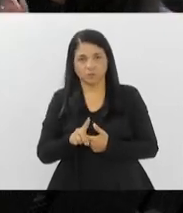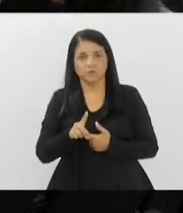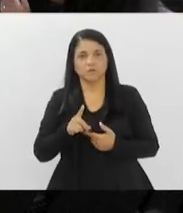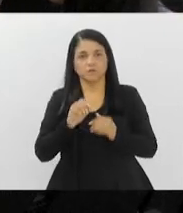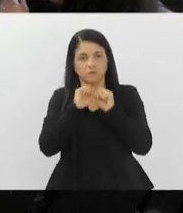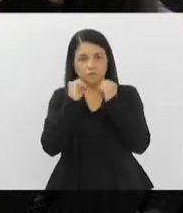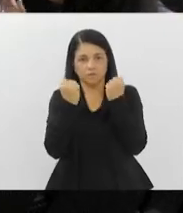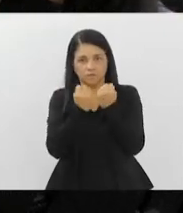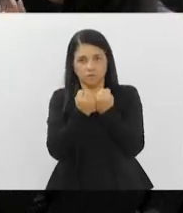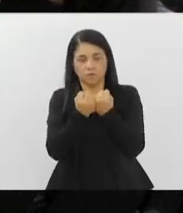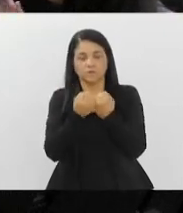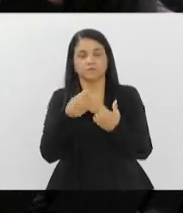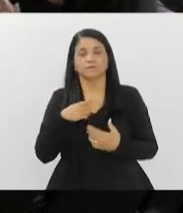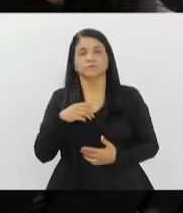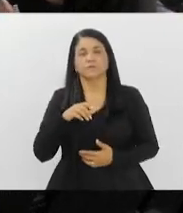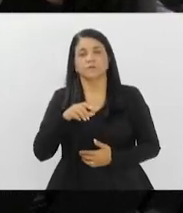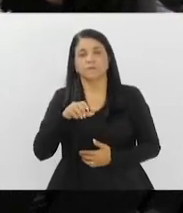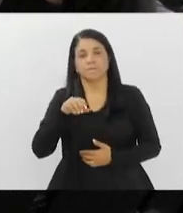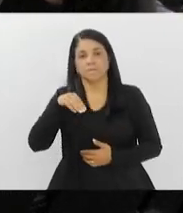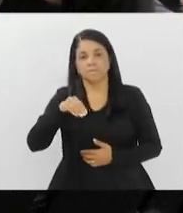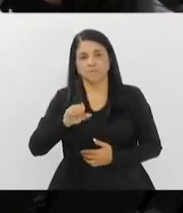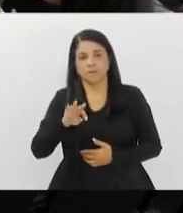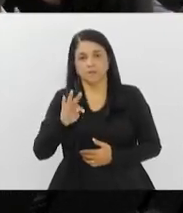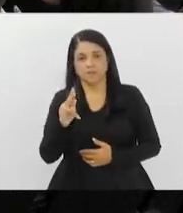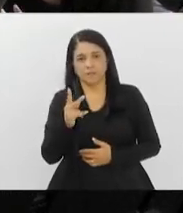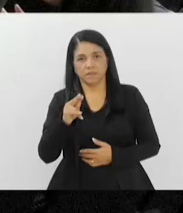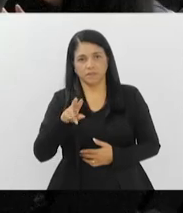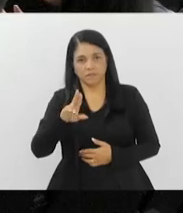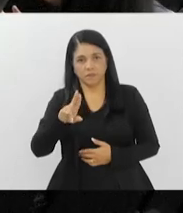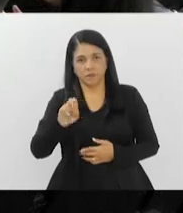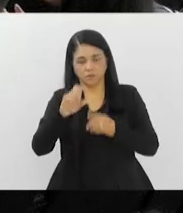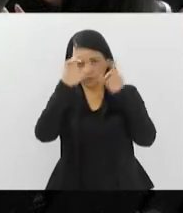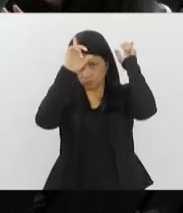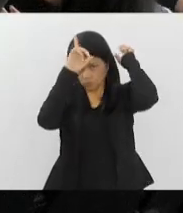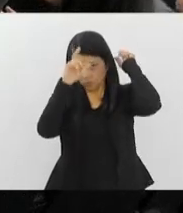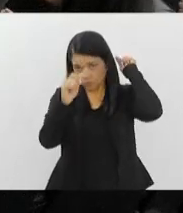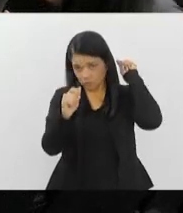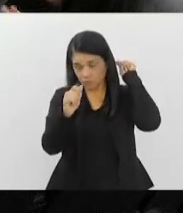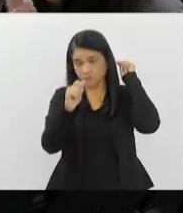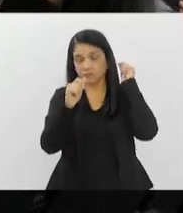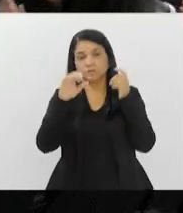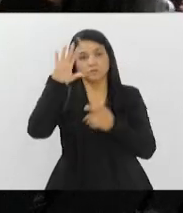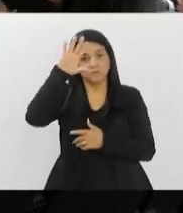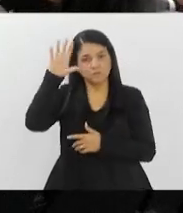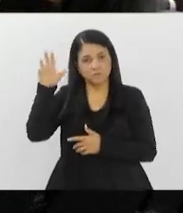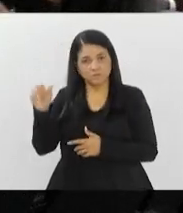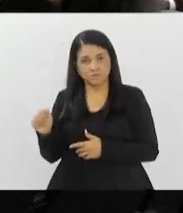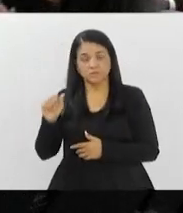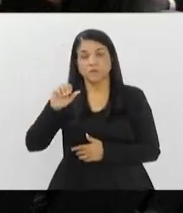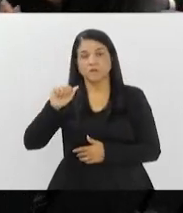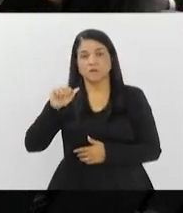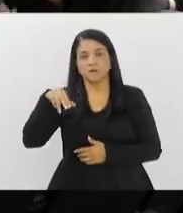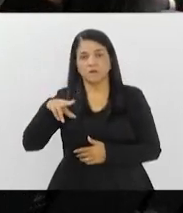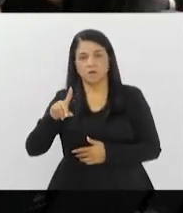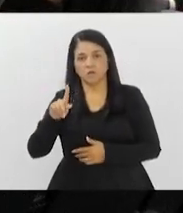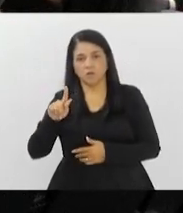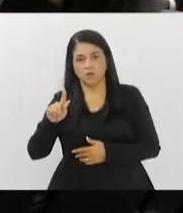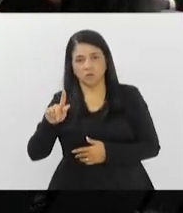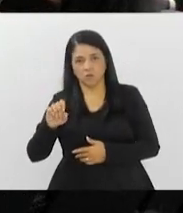Matheus de Sá Miranda Neto, cônjuge-geral da República de Angola,